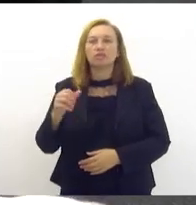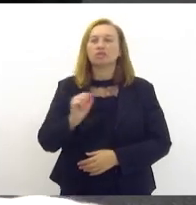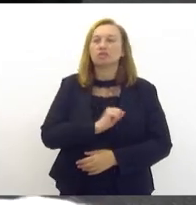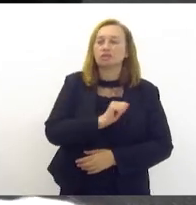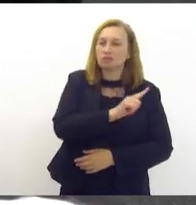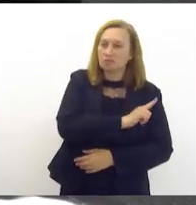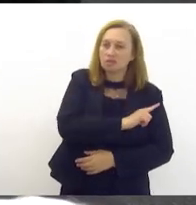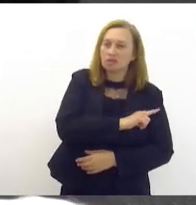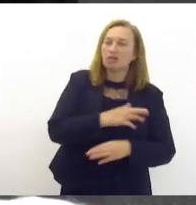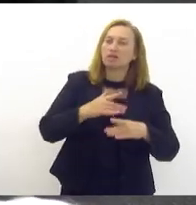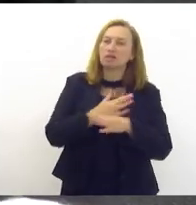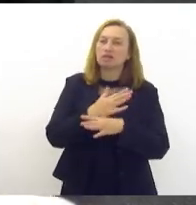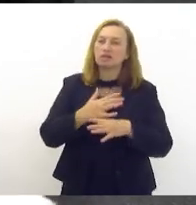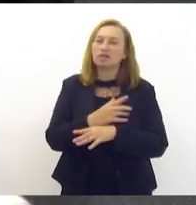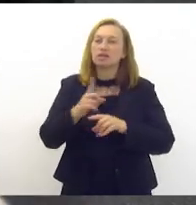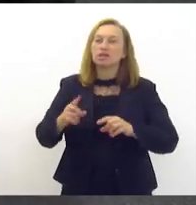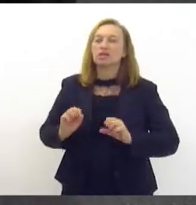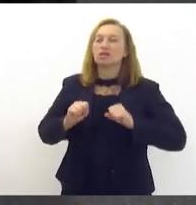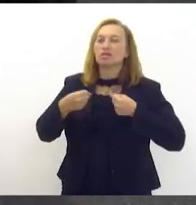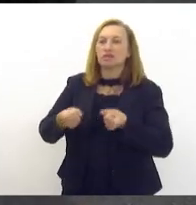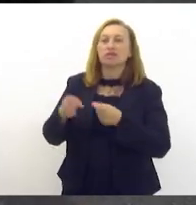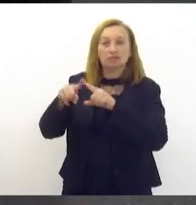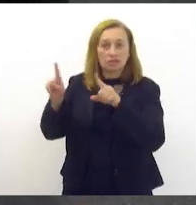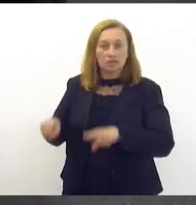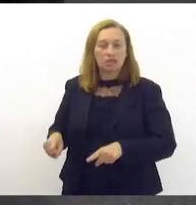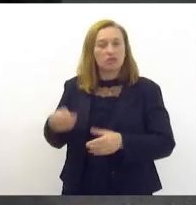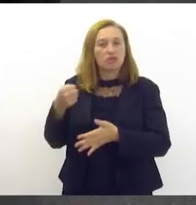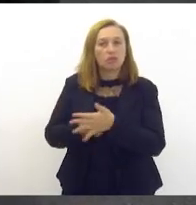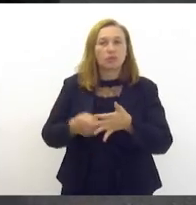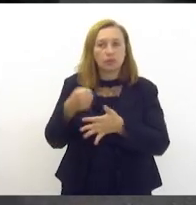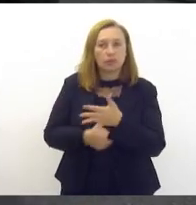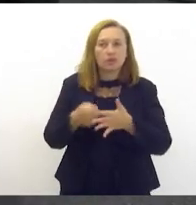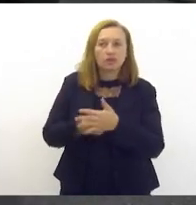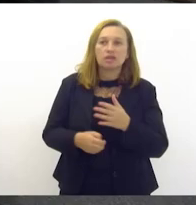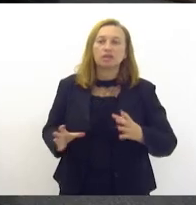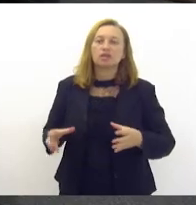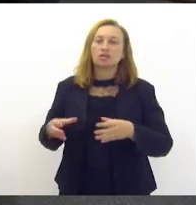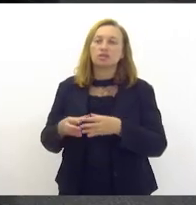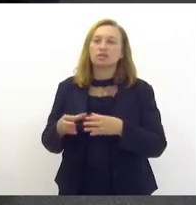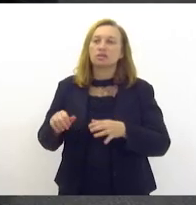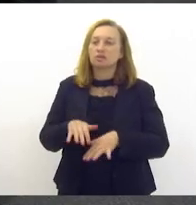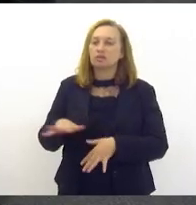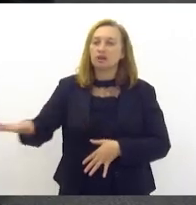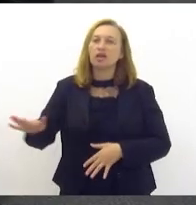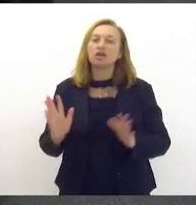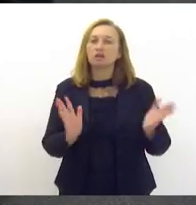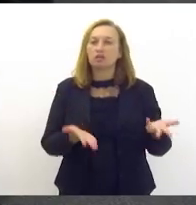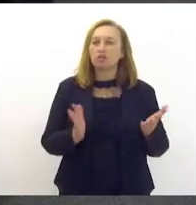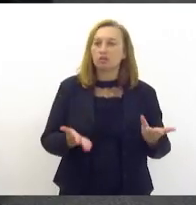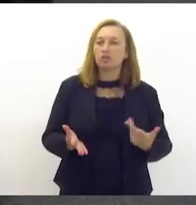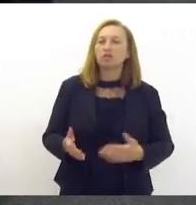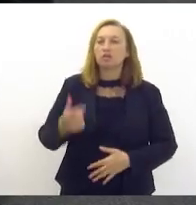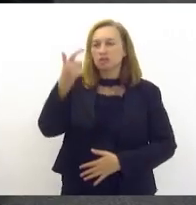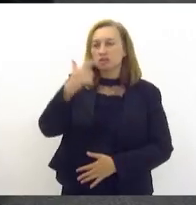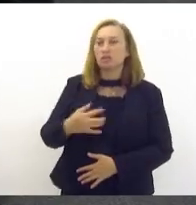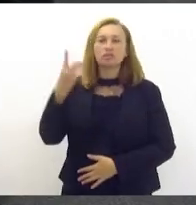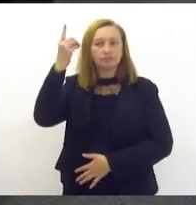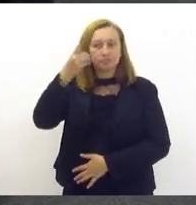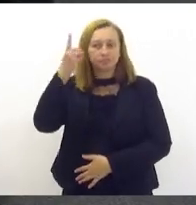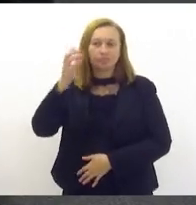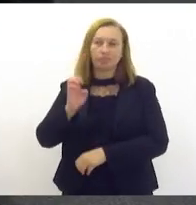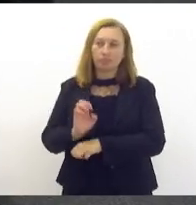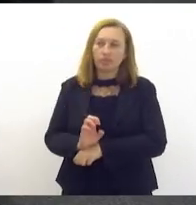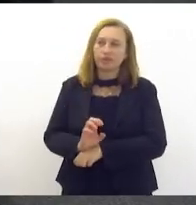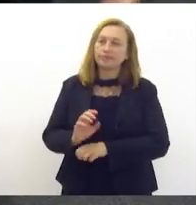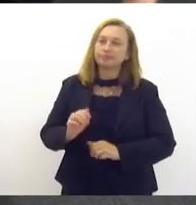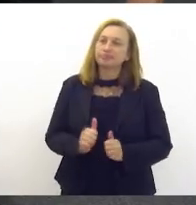onde defendi os servidores, os lutadores, as comunidades, as periferias, e hoje, na condição de deputado estadual,